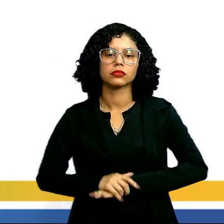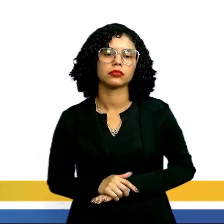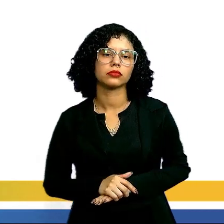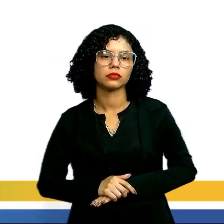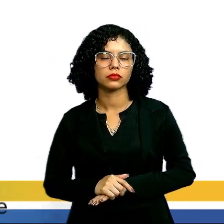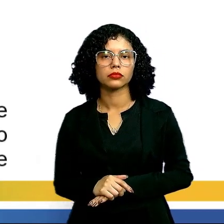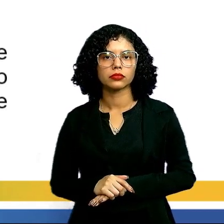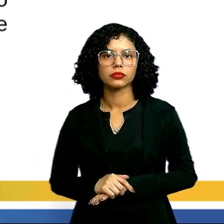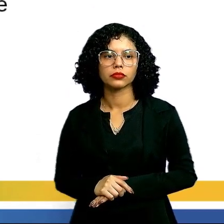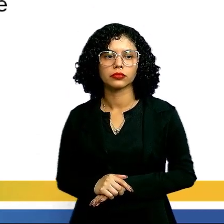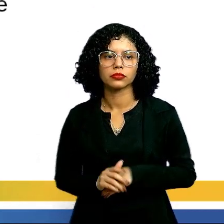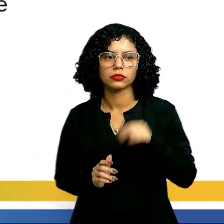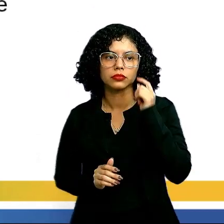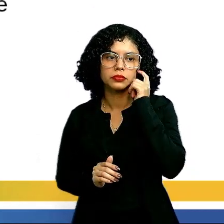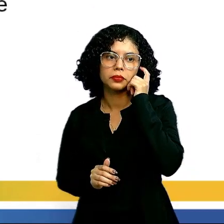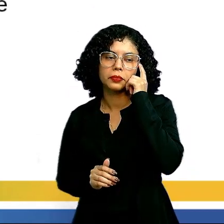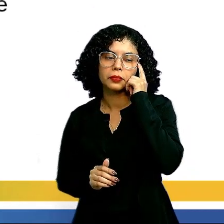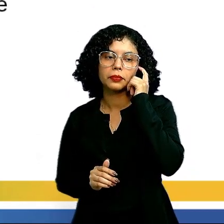de informações.